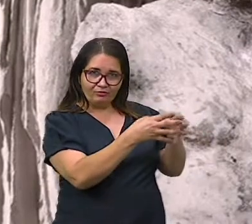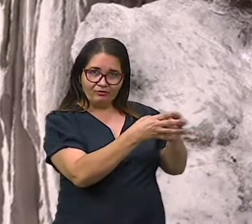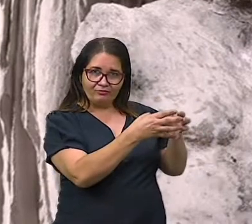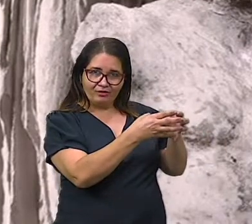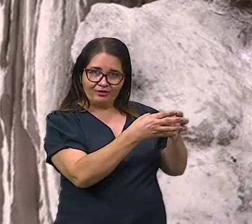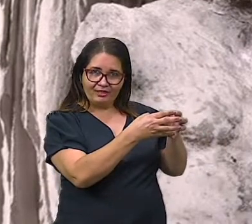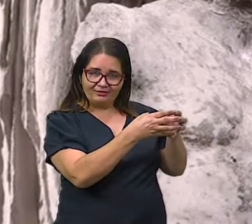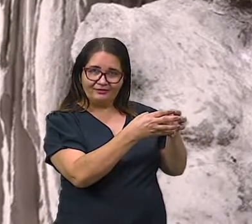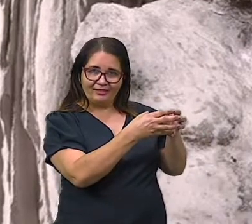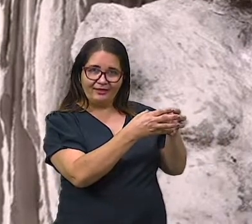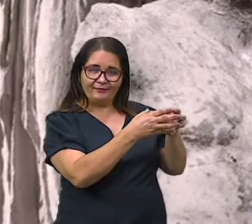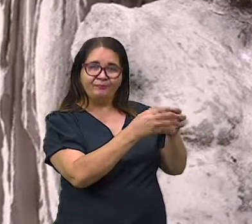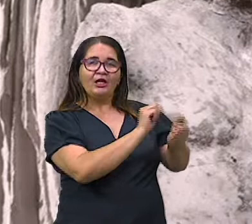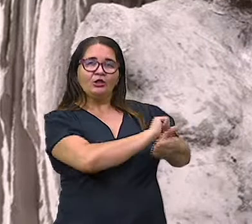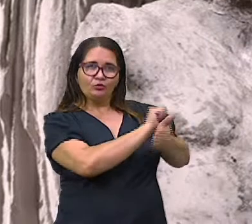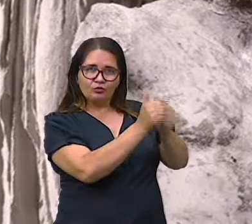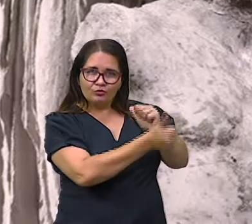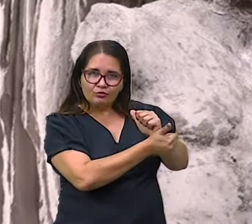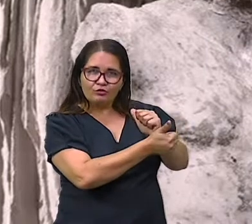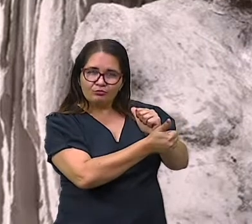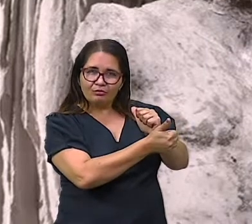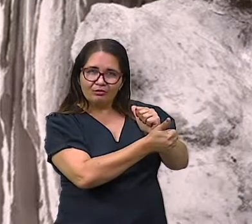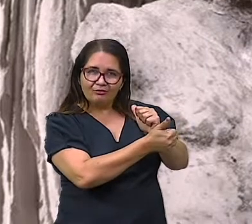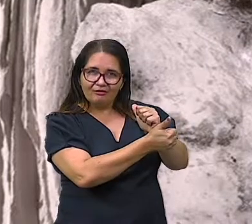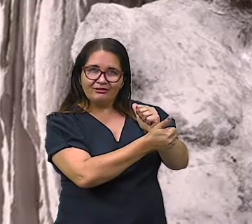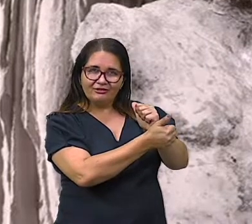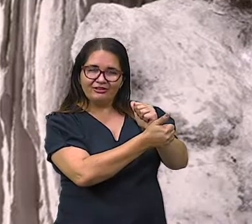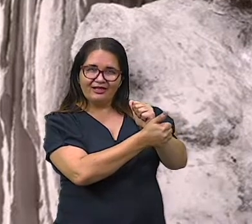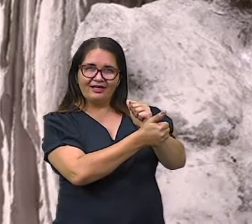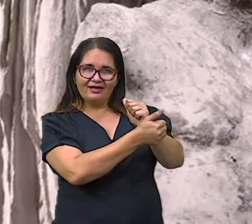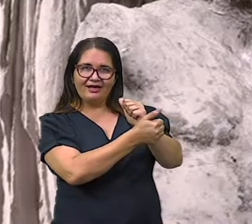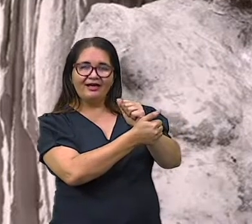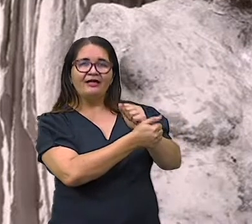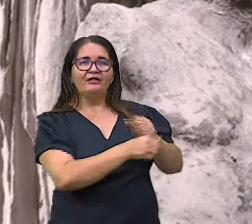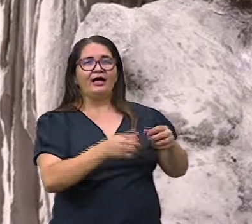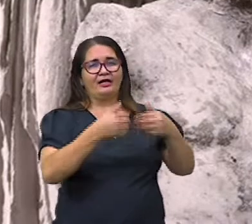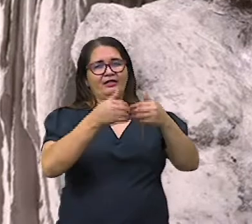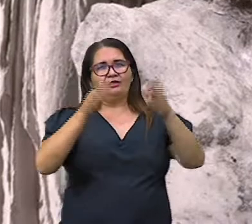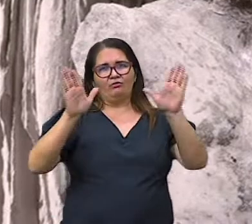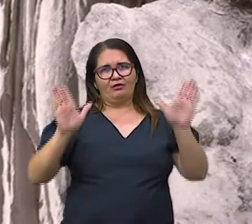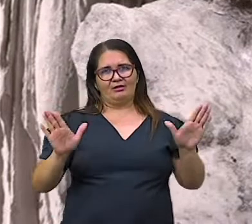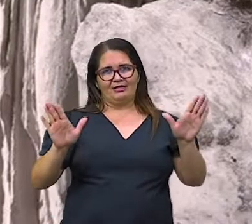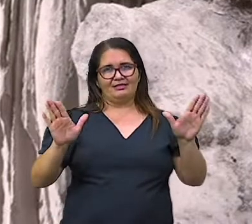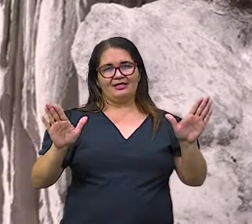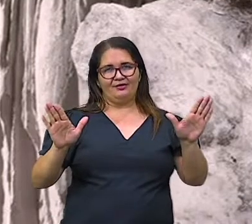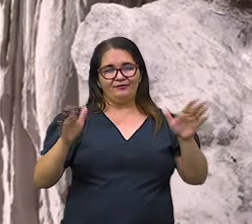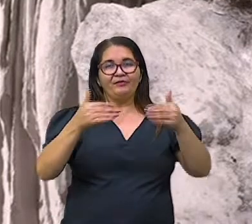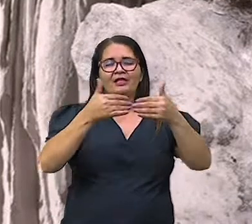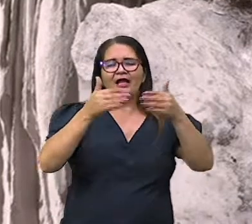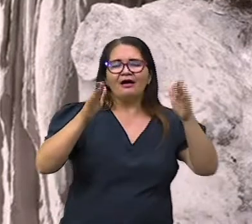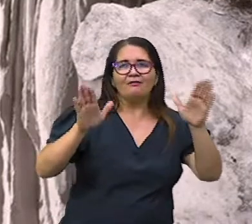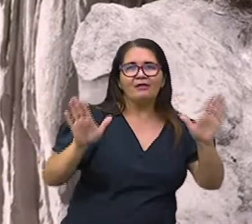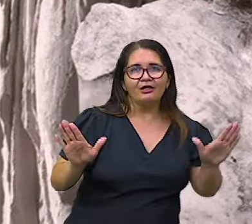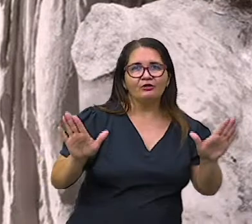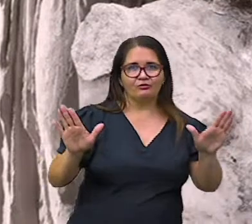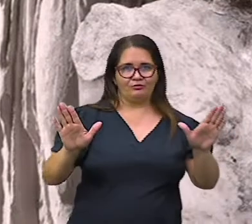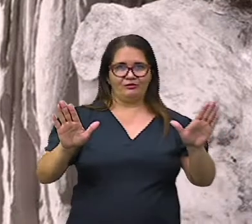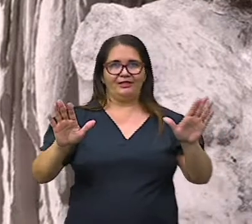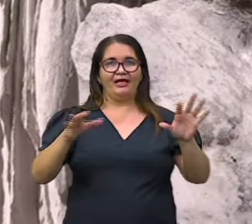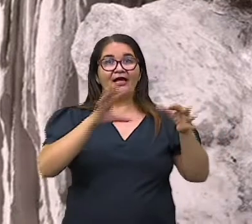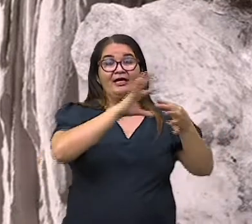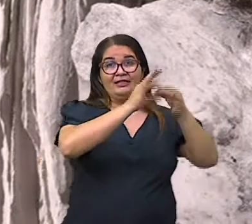esportistas, os últimos a entrarem na cerimônia de abertura das Olimpíadas, e eles